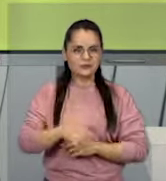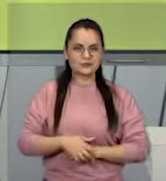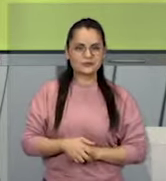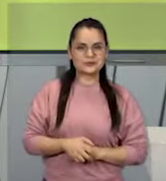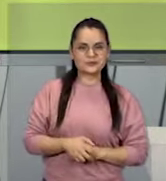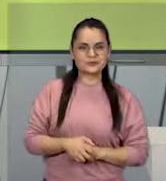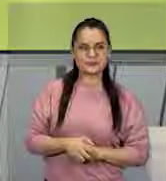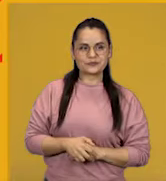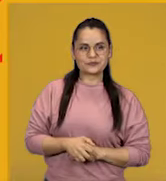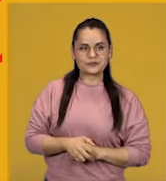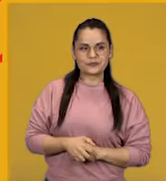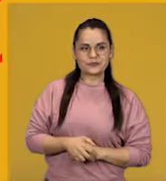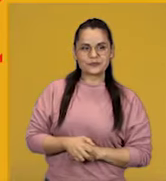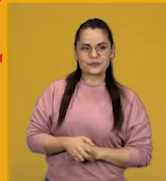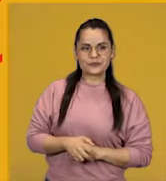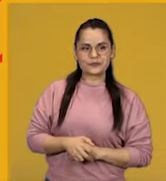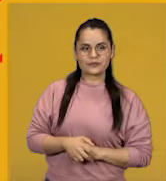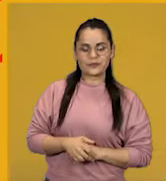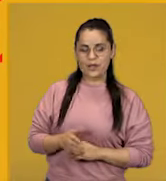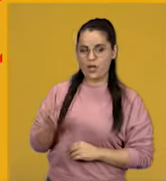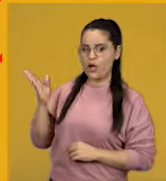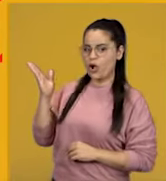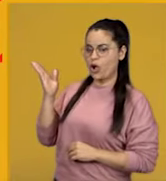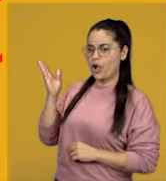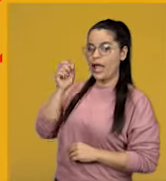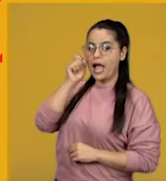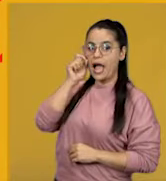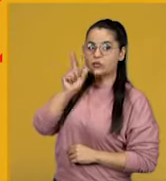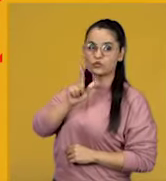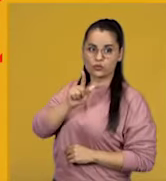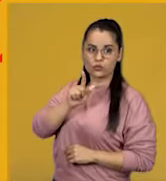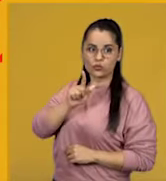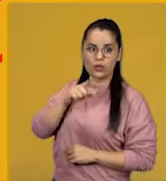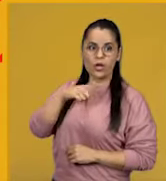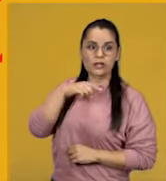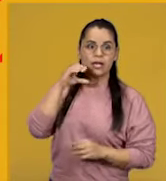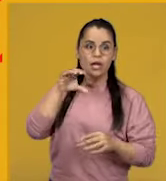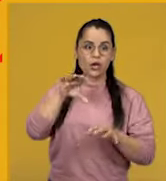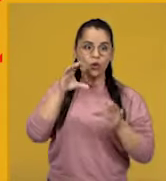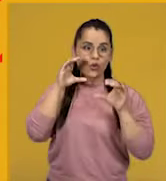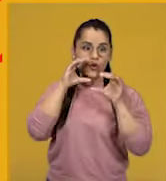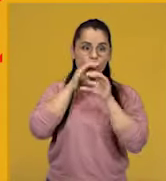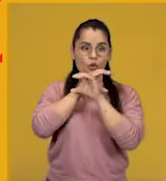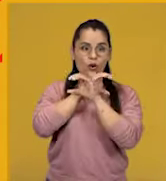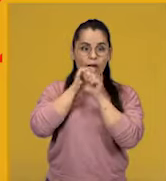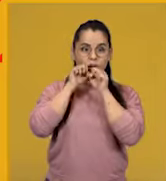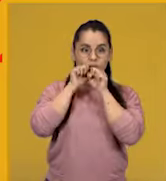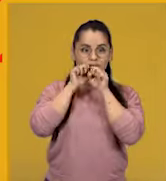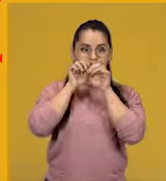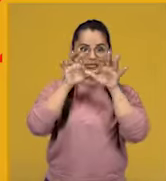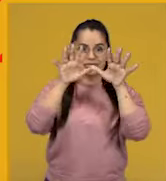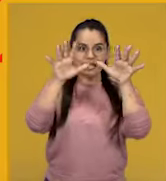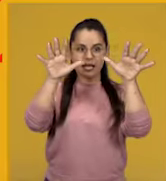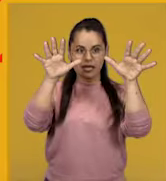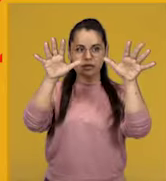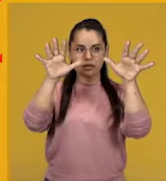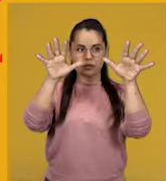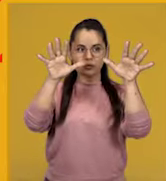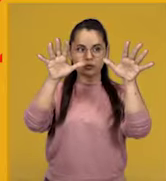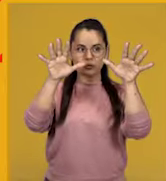nesse primeiro exemplo com a setinha azul o calor em está saindo da vizinhança e